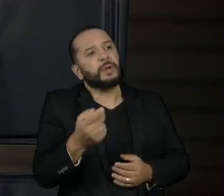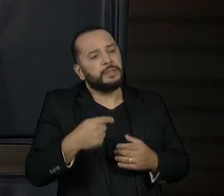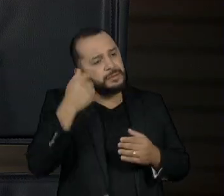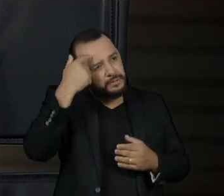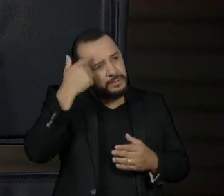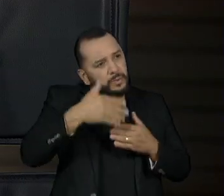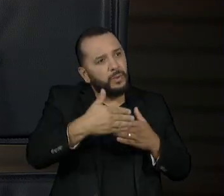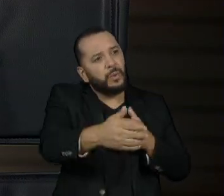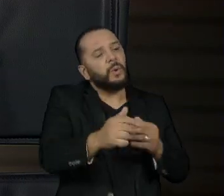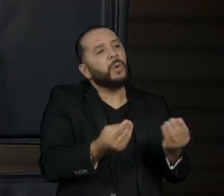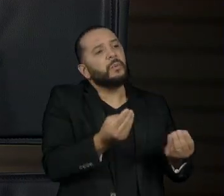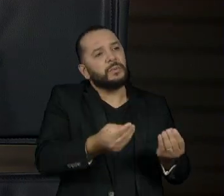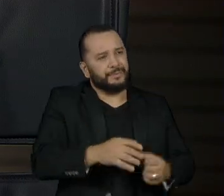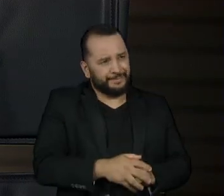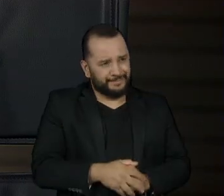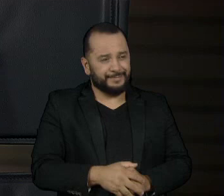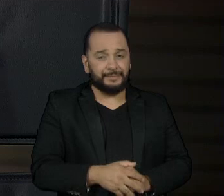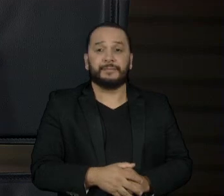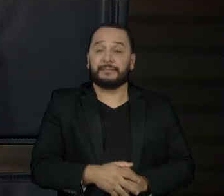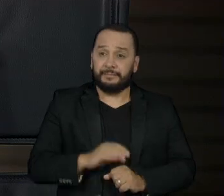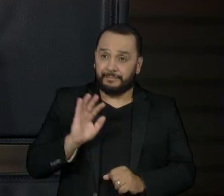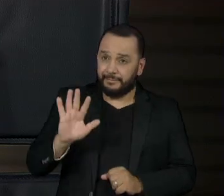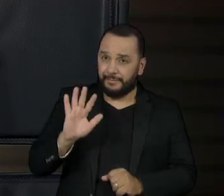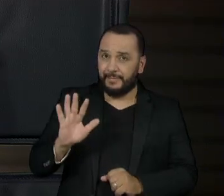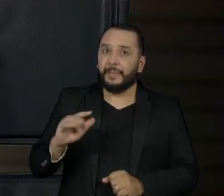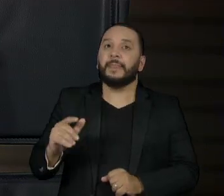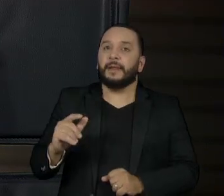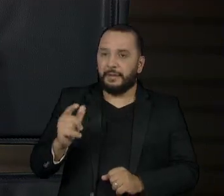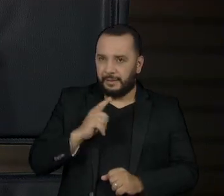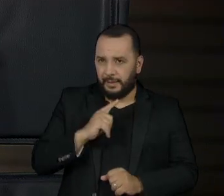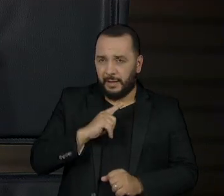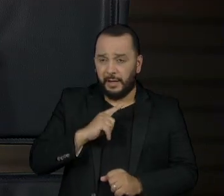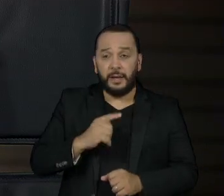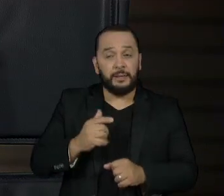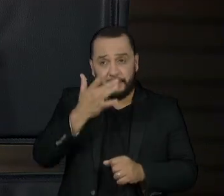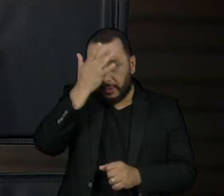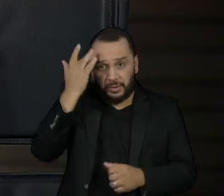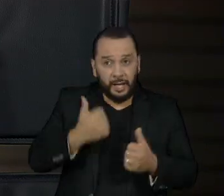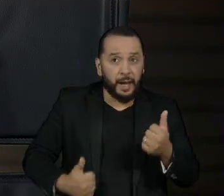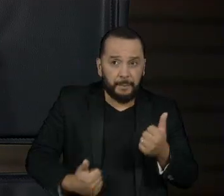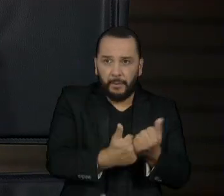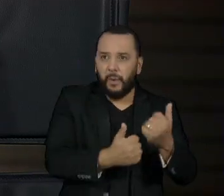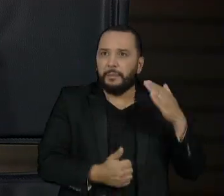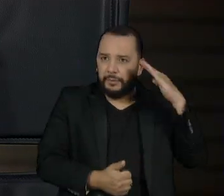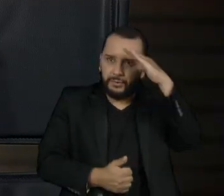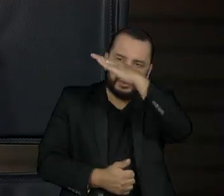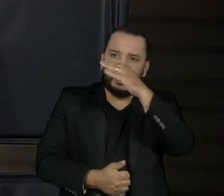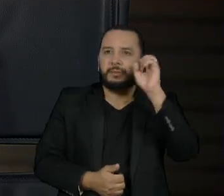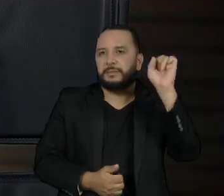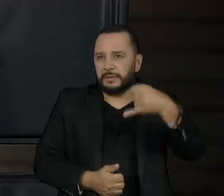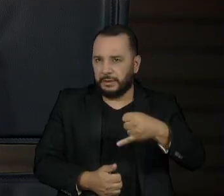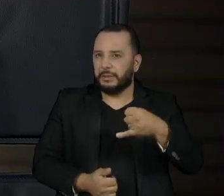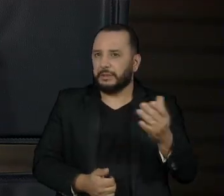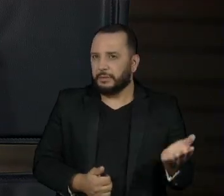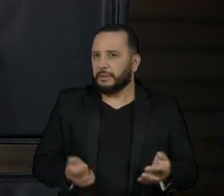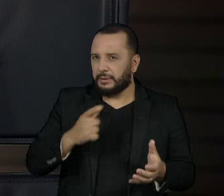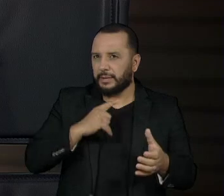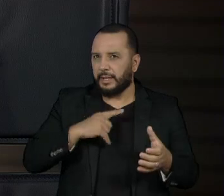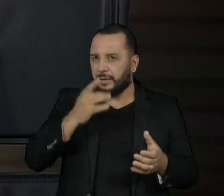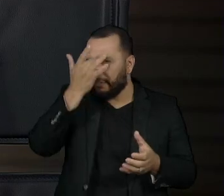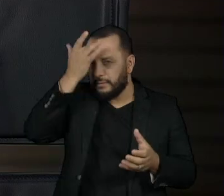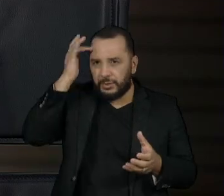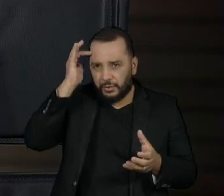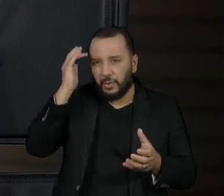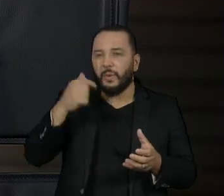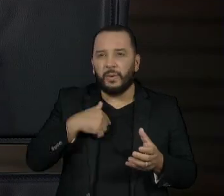coisas, né? O primeiro é o apoio da população à figura do presidente Jair Bolsonaro, né? Que a gente vê que ele tem um núcleo duro aí de apoio que tem se